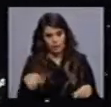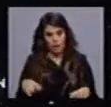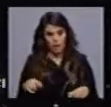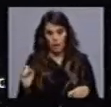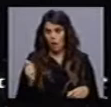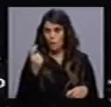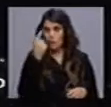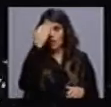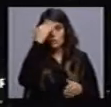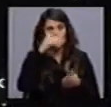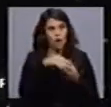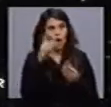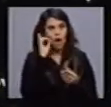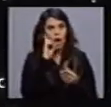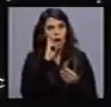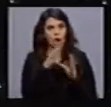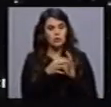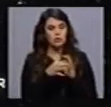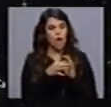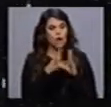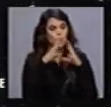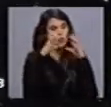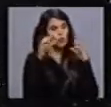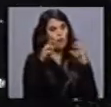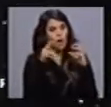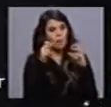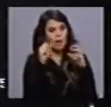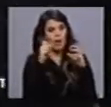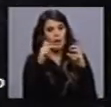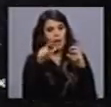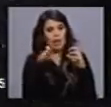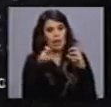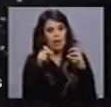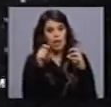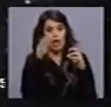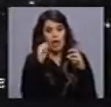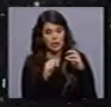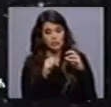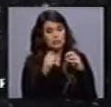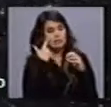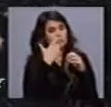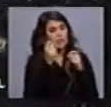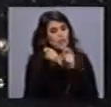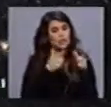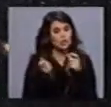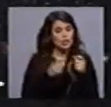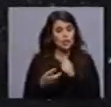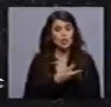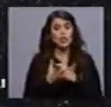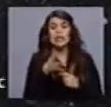resultado muito interessante sobre esta pequena nuvem de Magalhães, as estrelas desta galáxia, que diz que estas